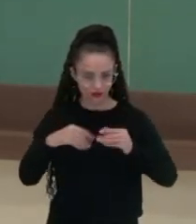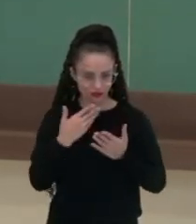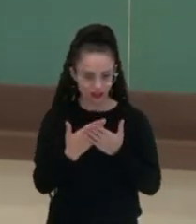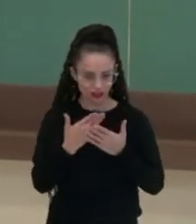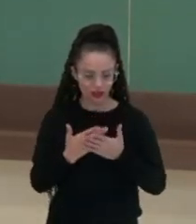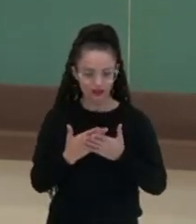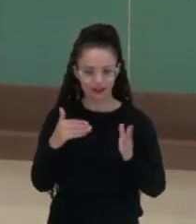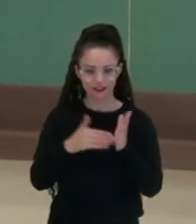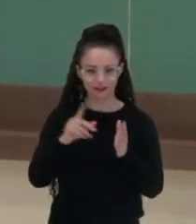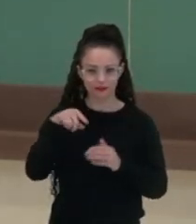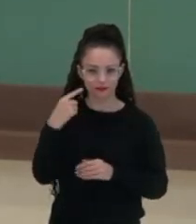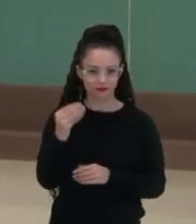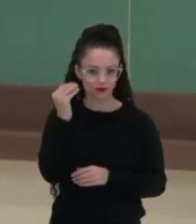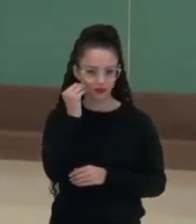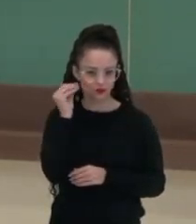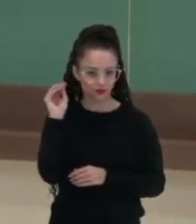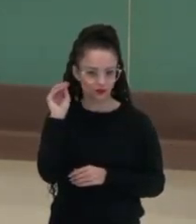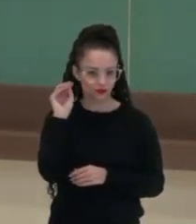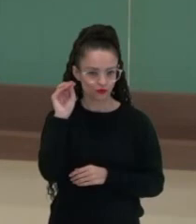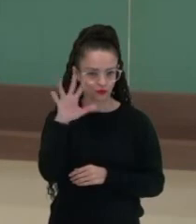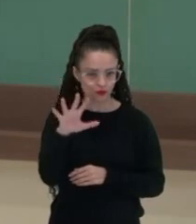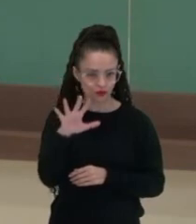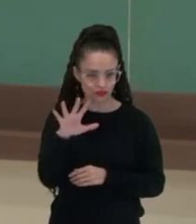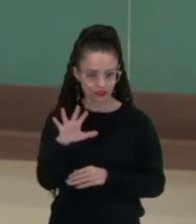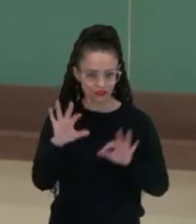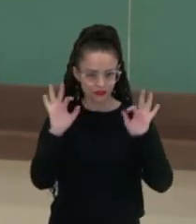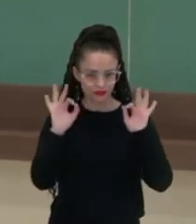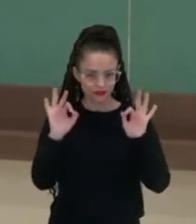aula e até breve. Um beijo gigante, ultra,